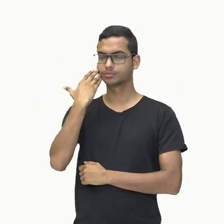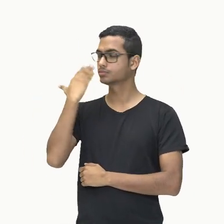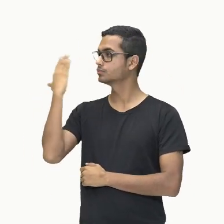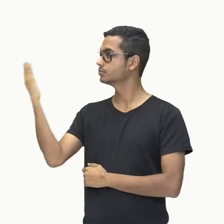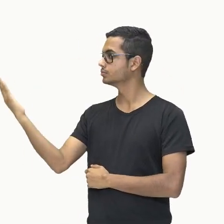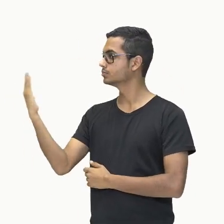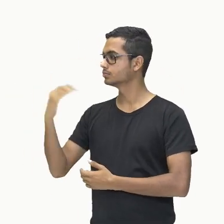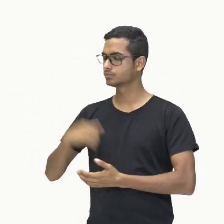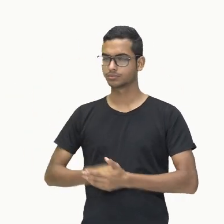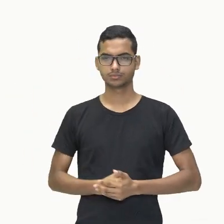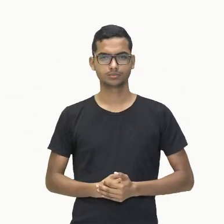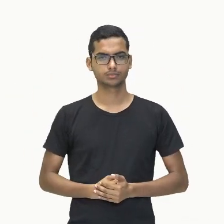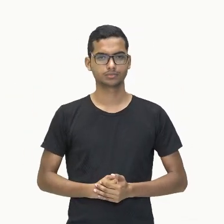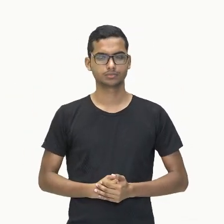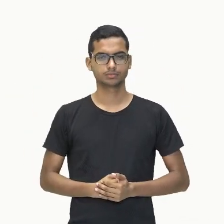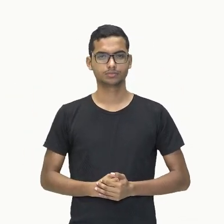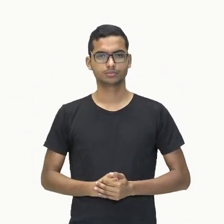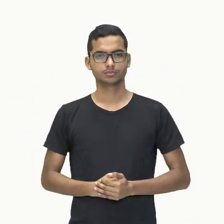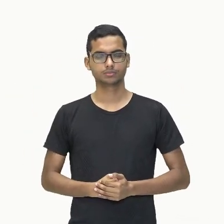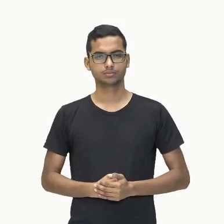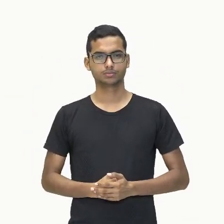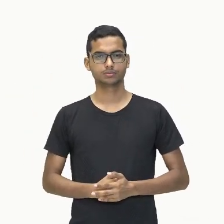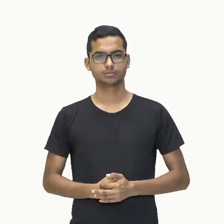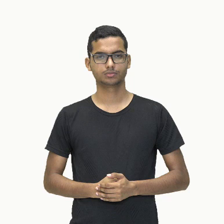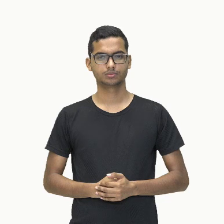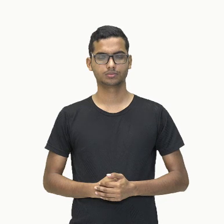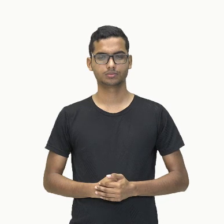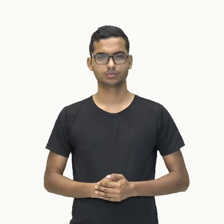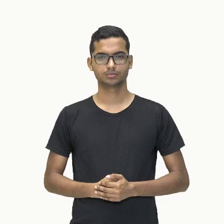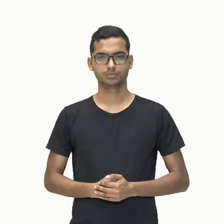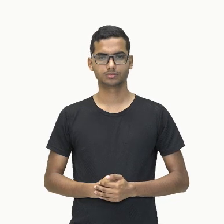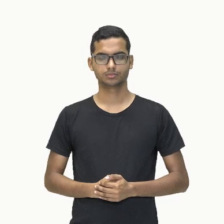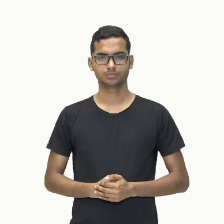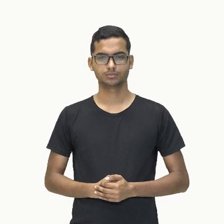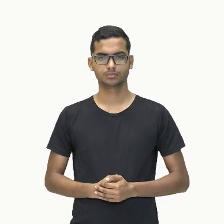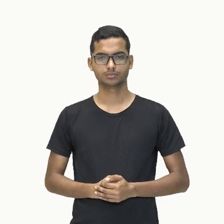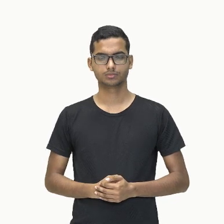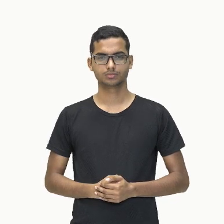Vamos representar aqui, ó, um plano cartesiano.